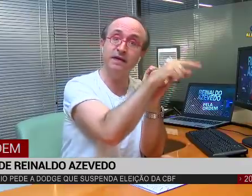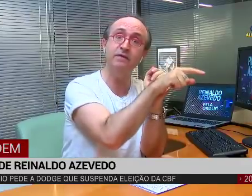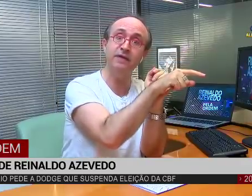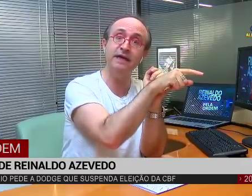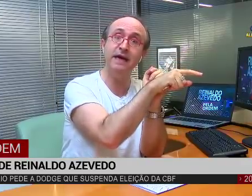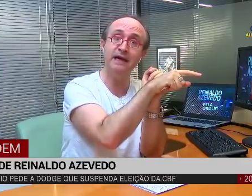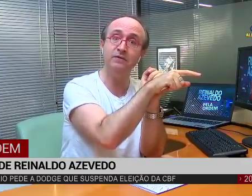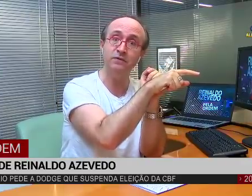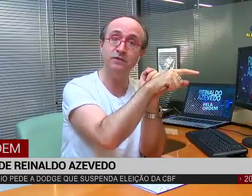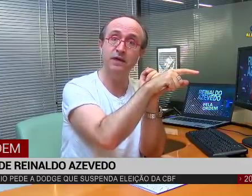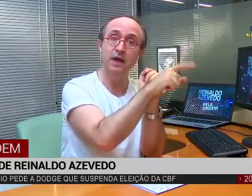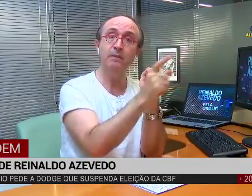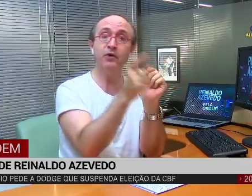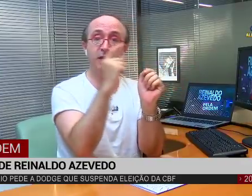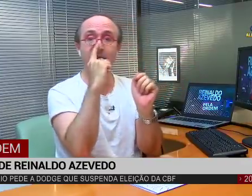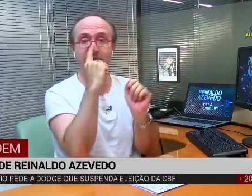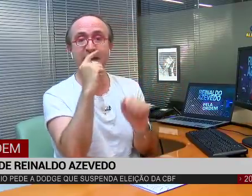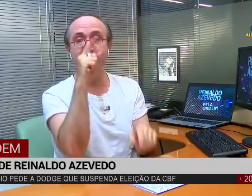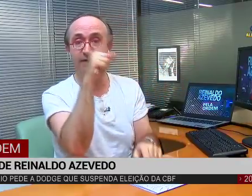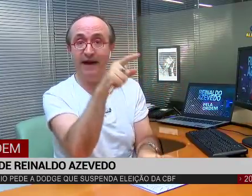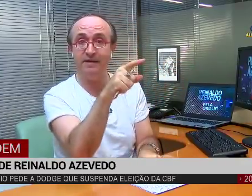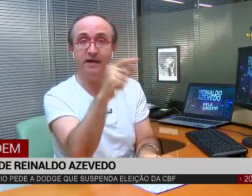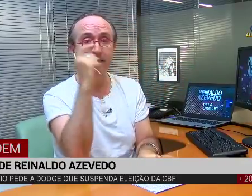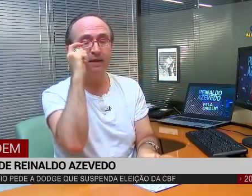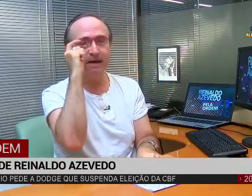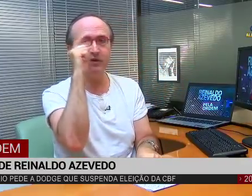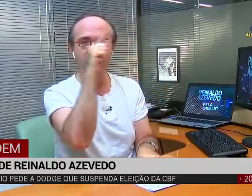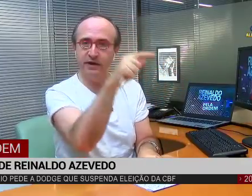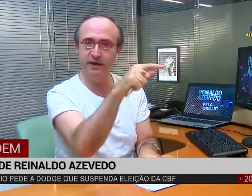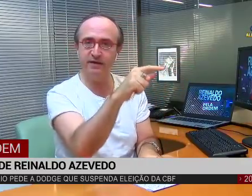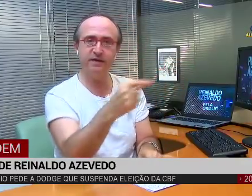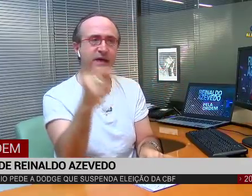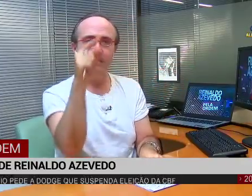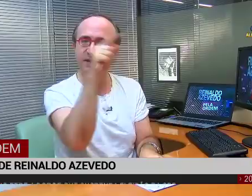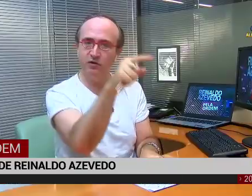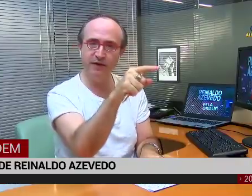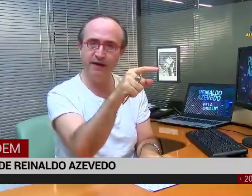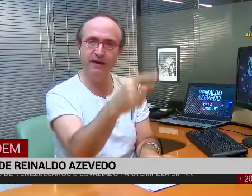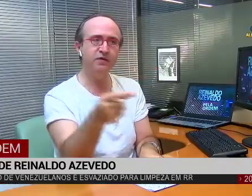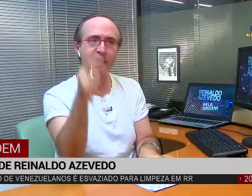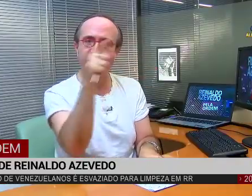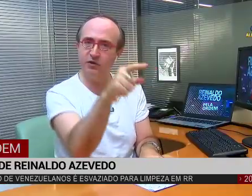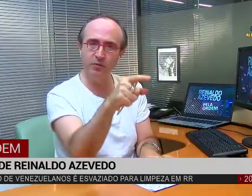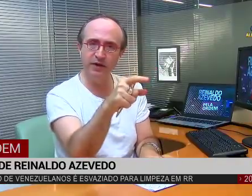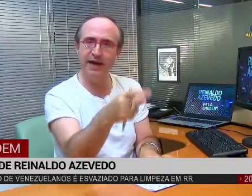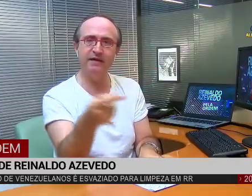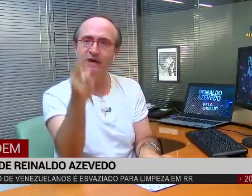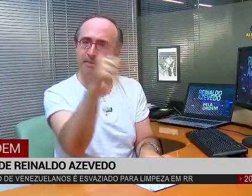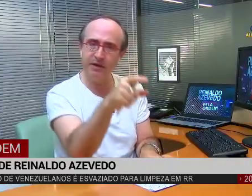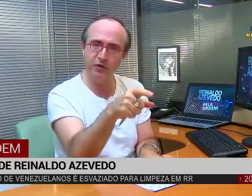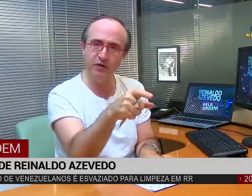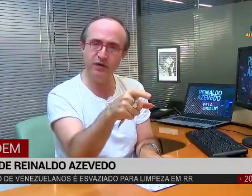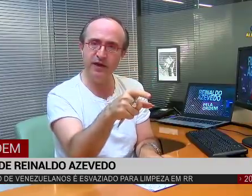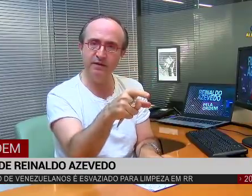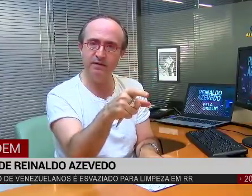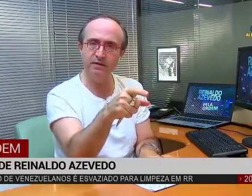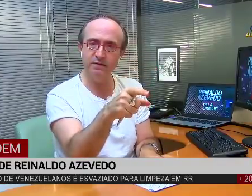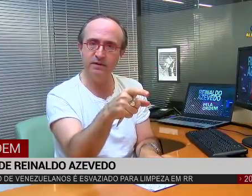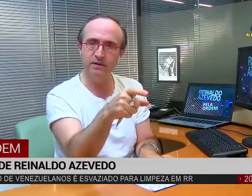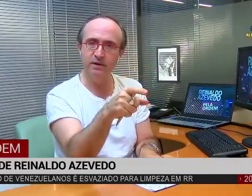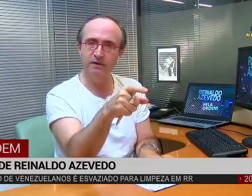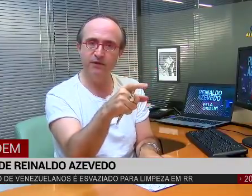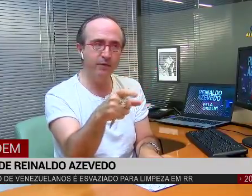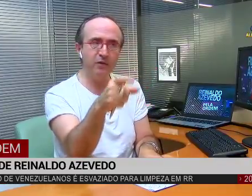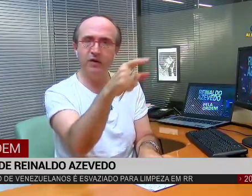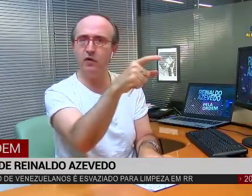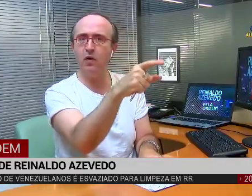de que nazistas eram os aliados. Porque o ataque a Dresden matou crianças, matou velhinhos, matou mulheres, matou